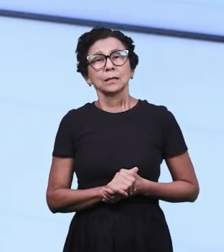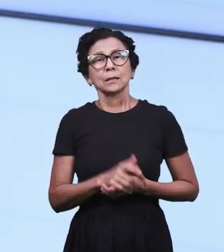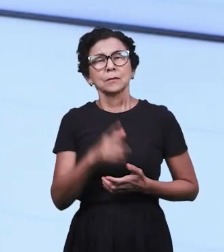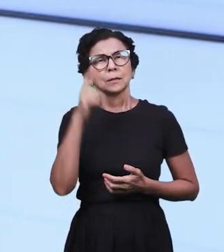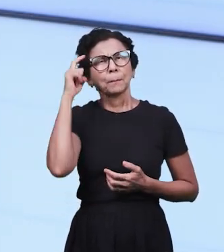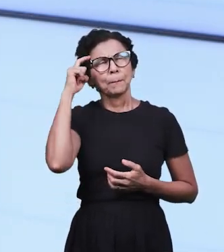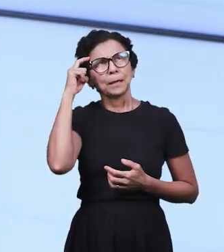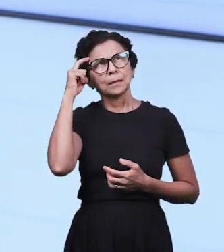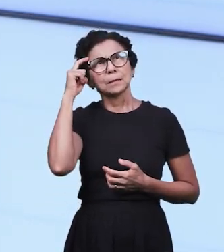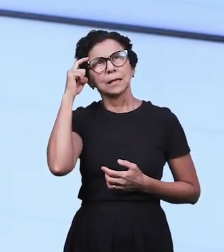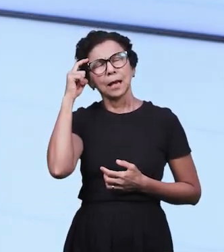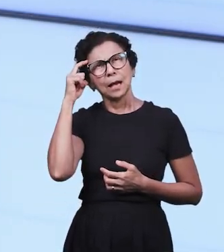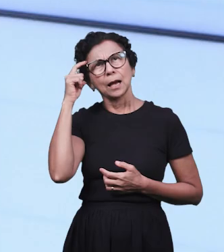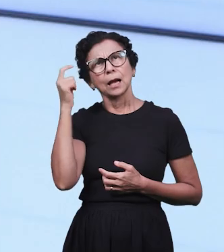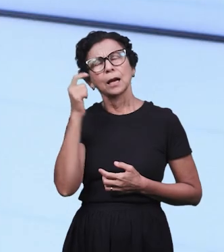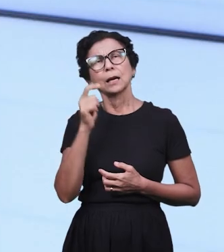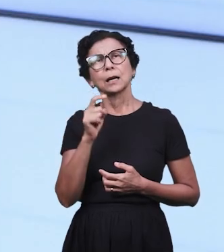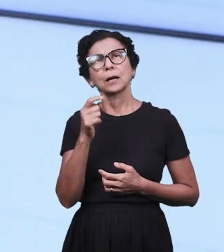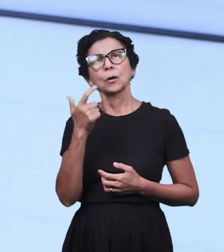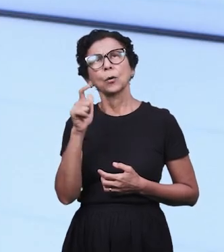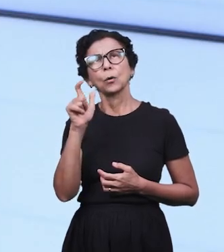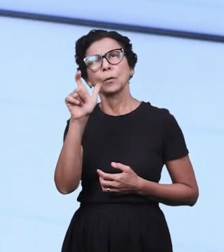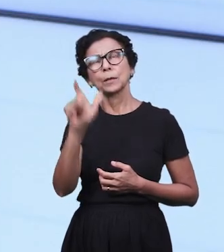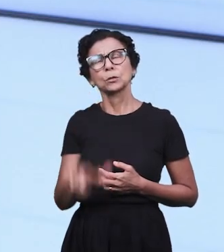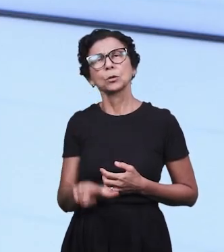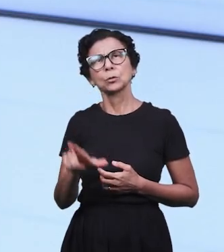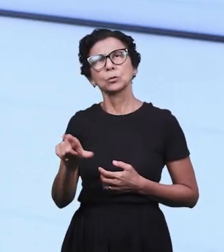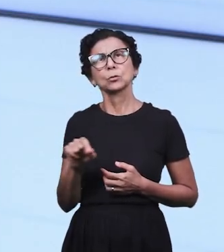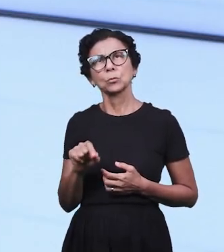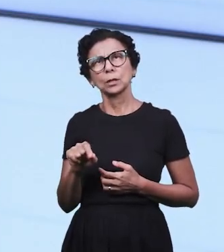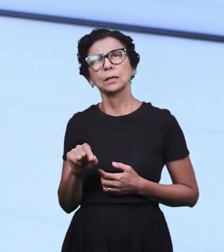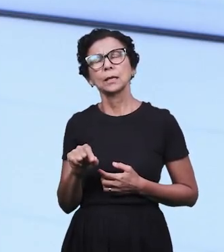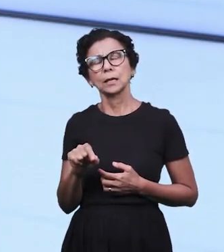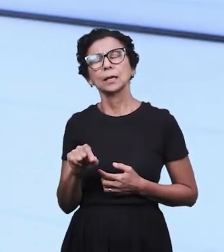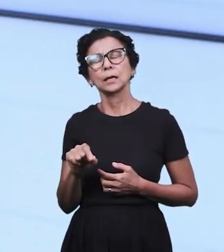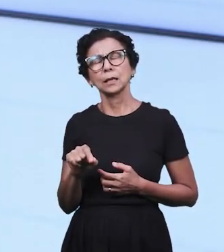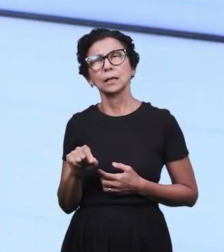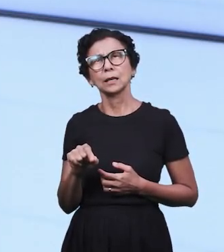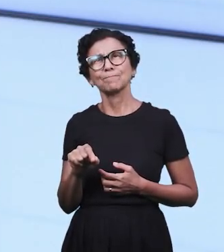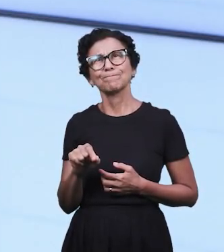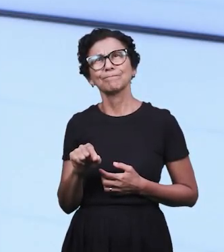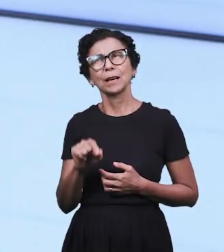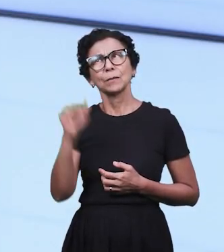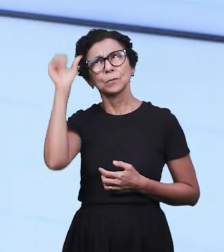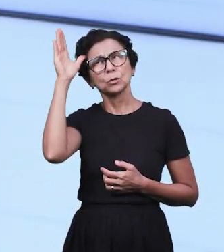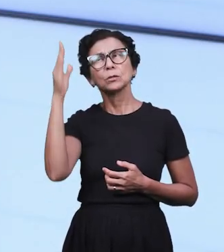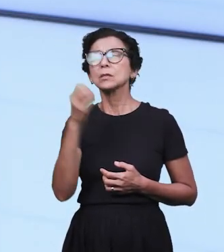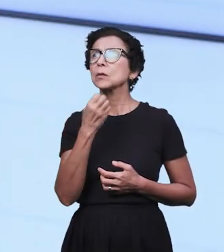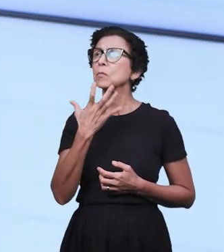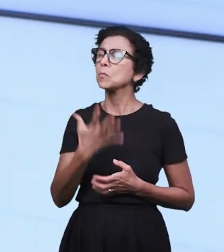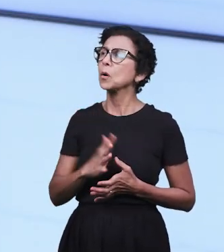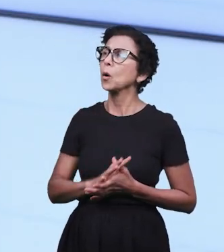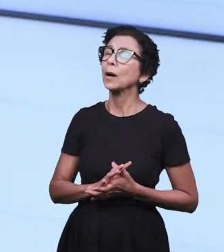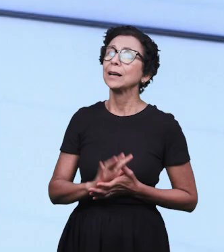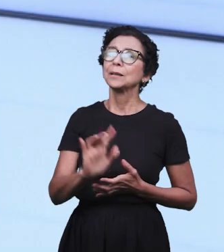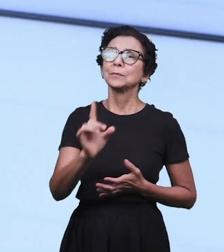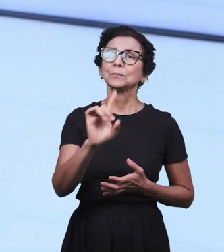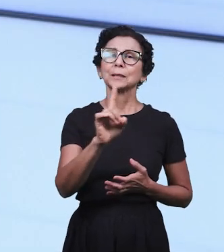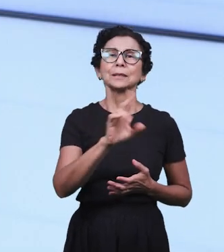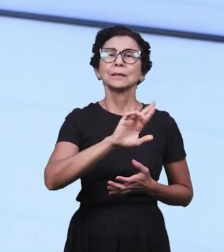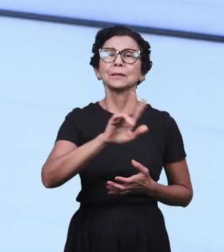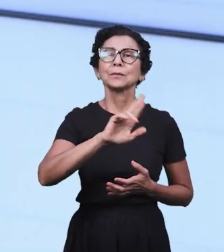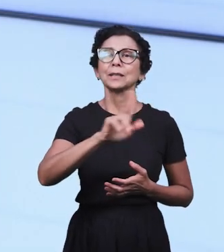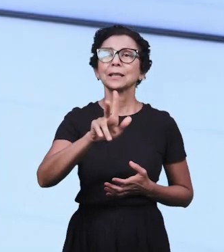solução, mas quando você coloca o seu imóvel, o seu bem, em nome de terceiros, você está, na